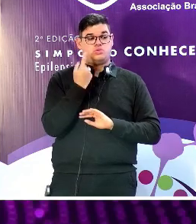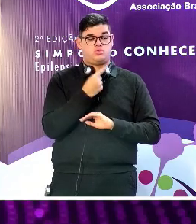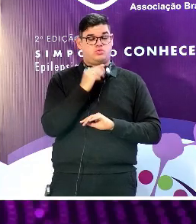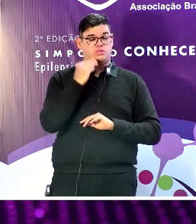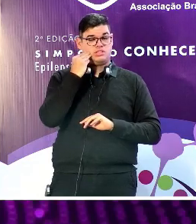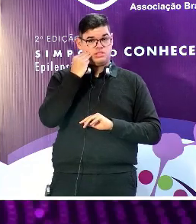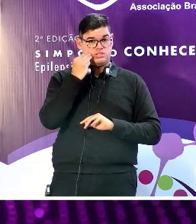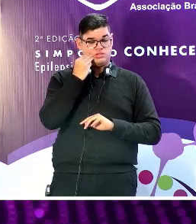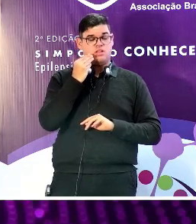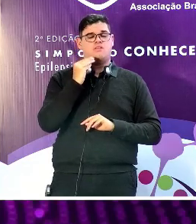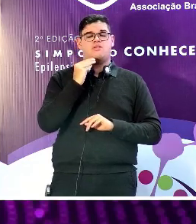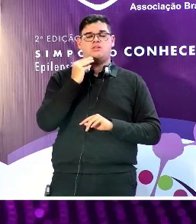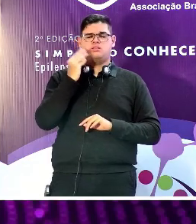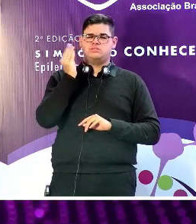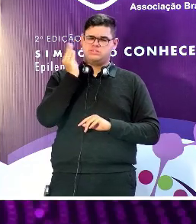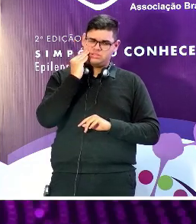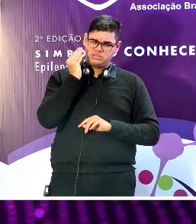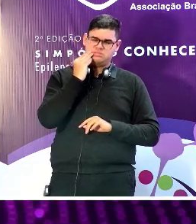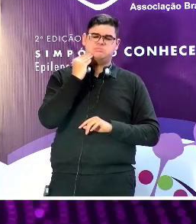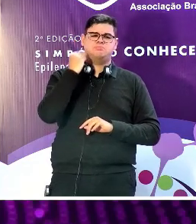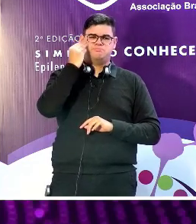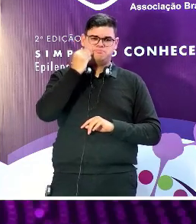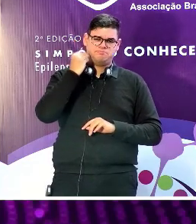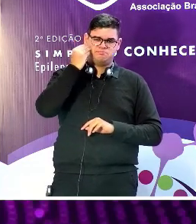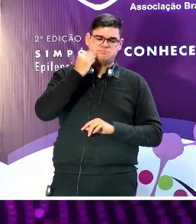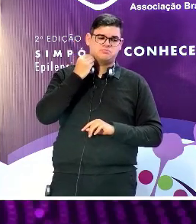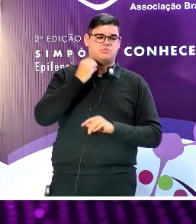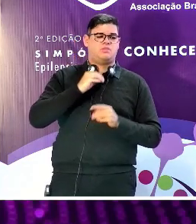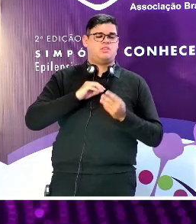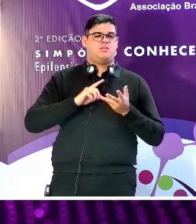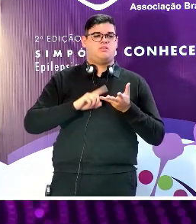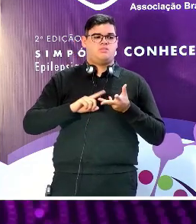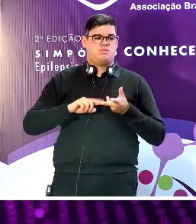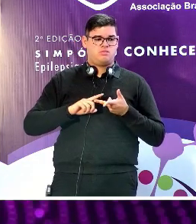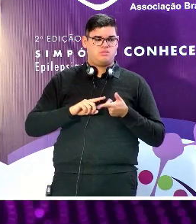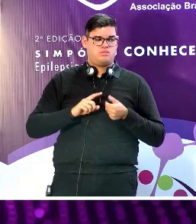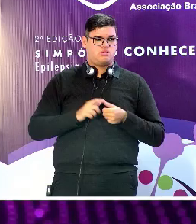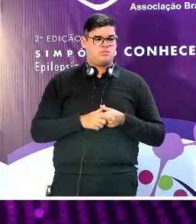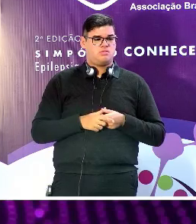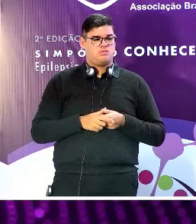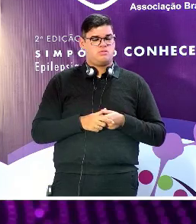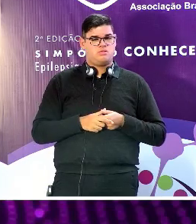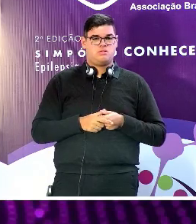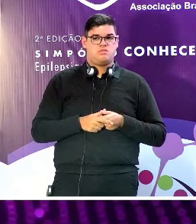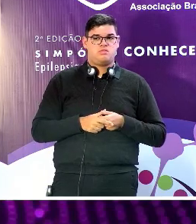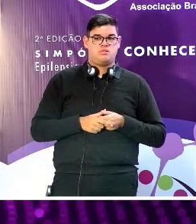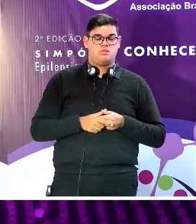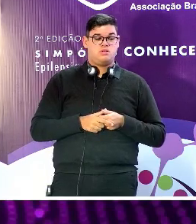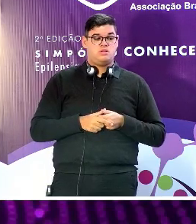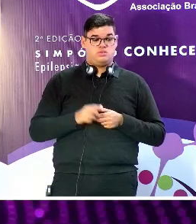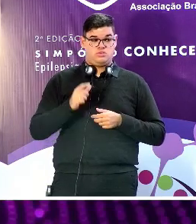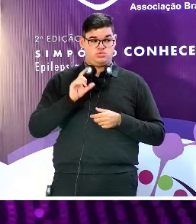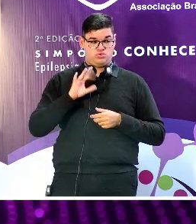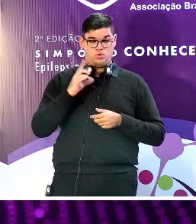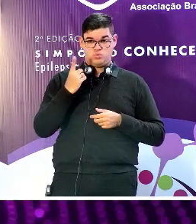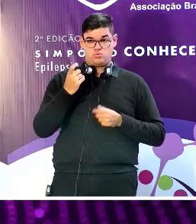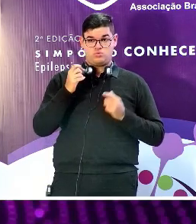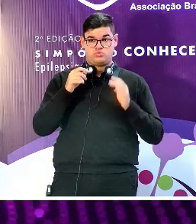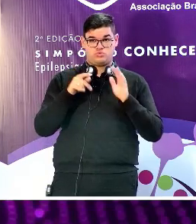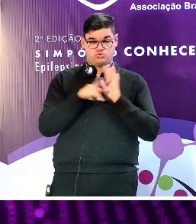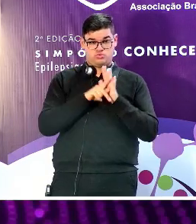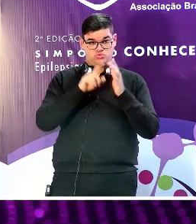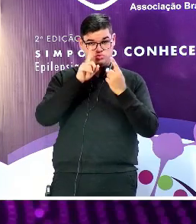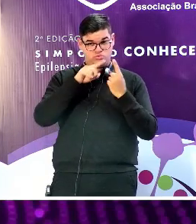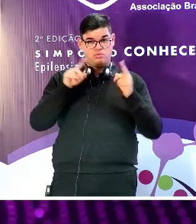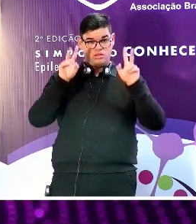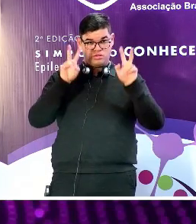testamos vários canais para cálcio. Eles não são específicos para um único subtipo, mas ele